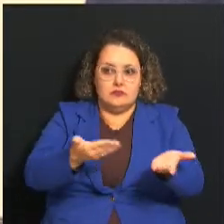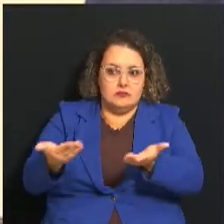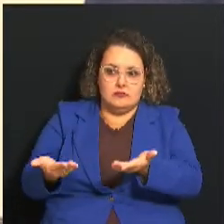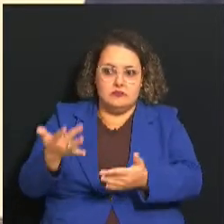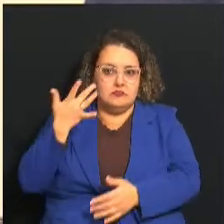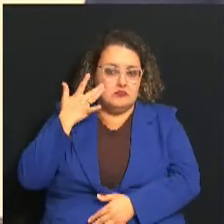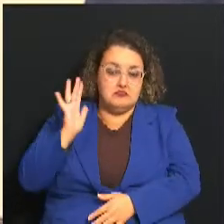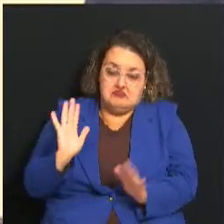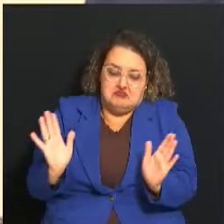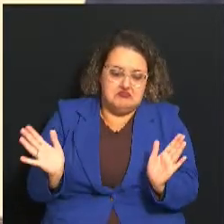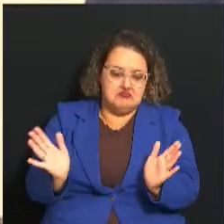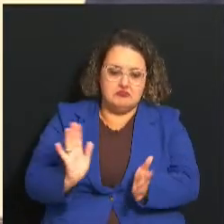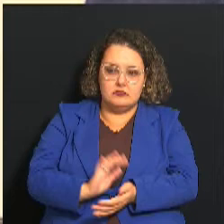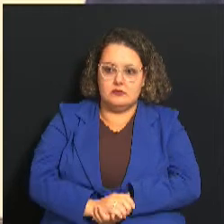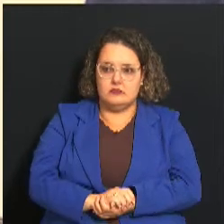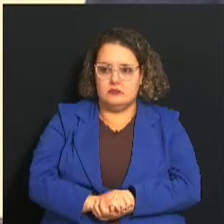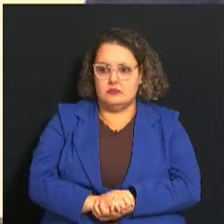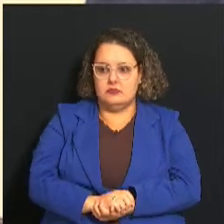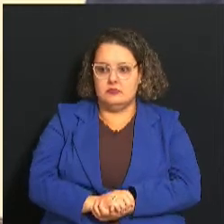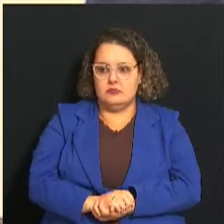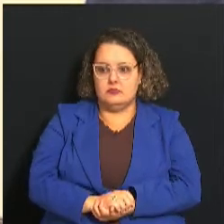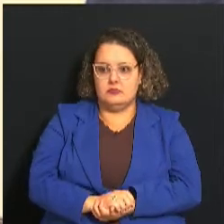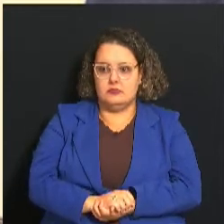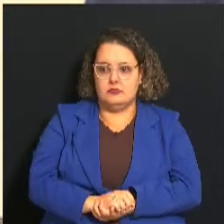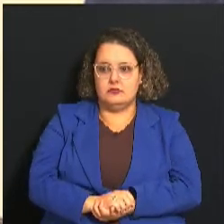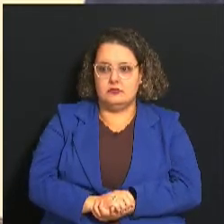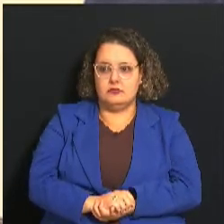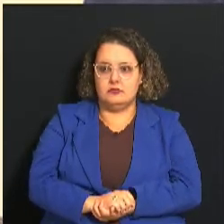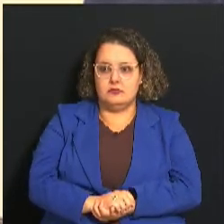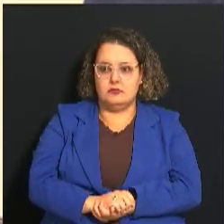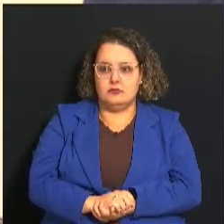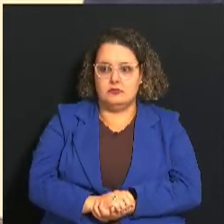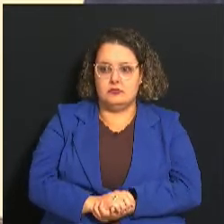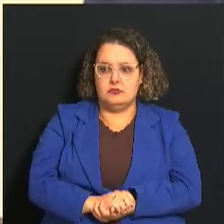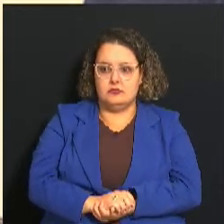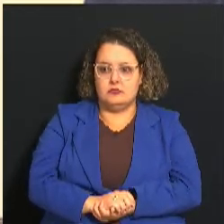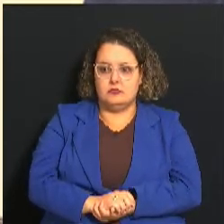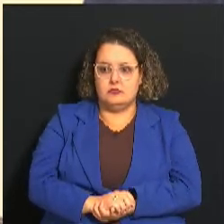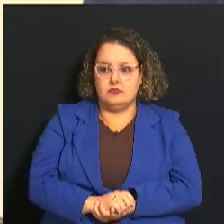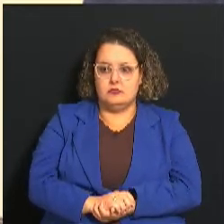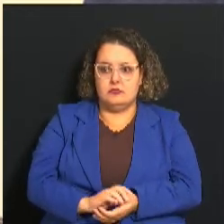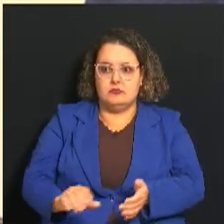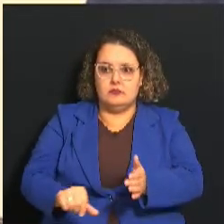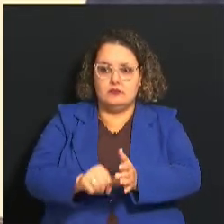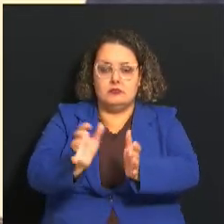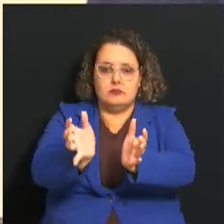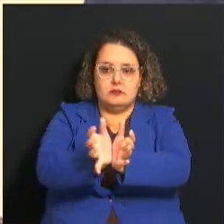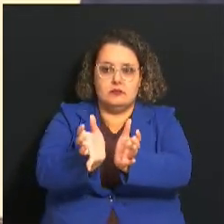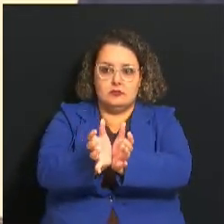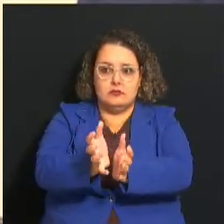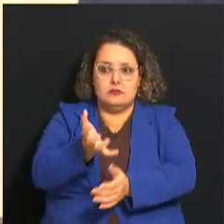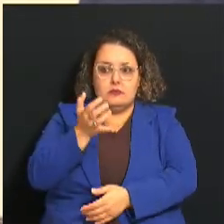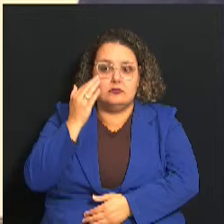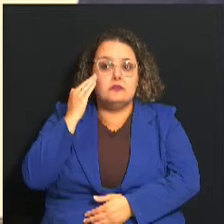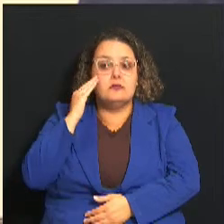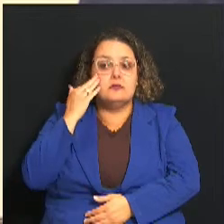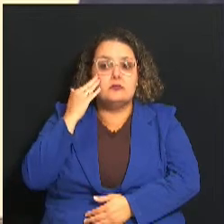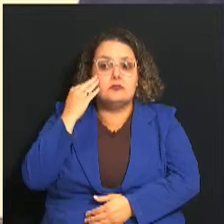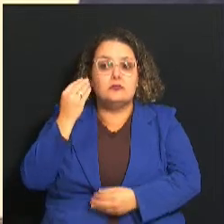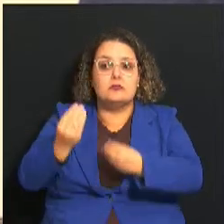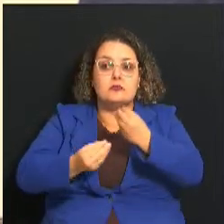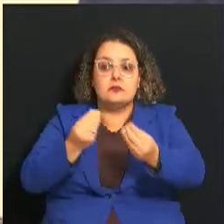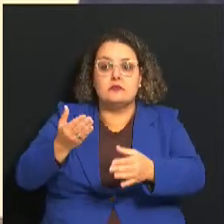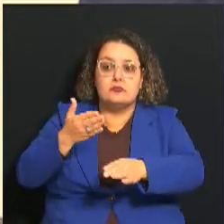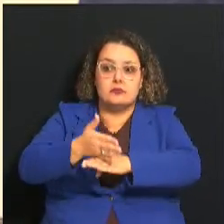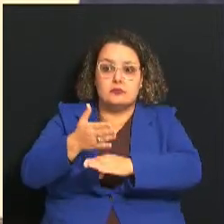sei. Mas foi, primeiro, a comissão queria entender melhor como é que se dava a participação